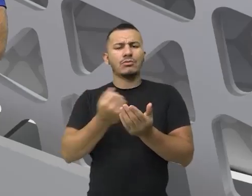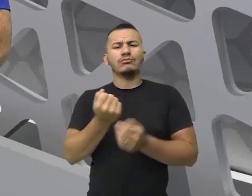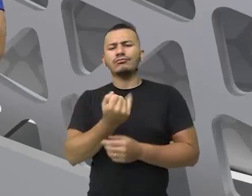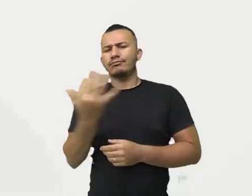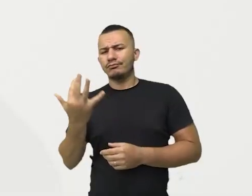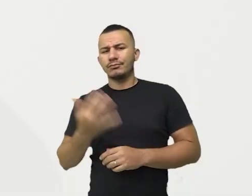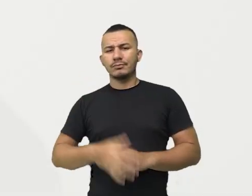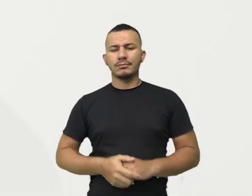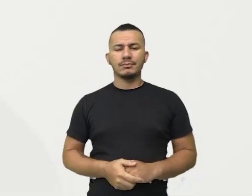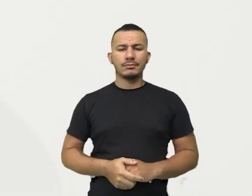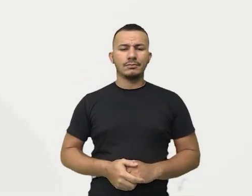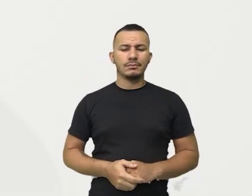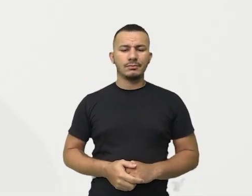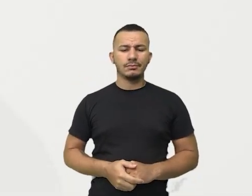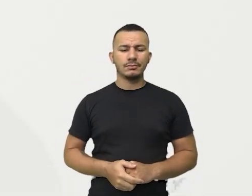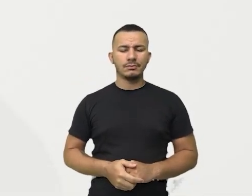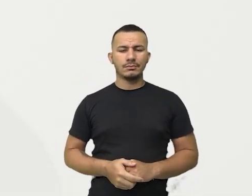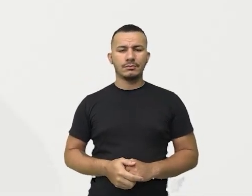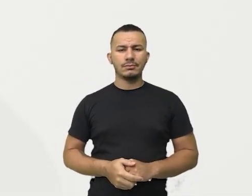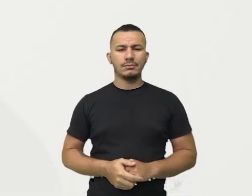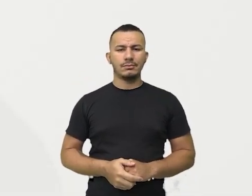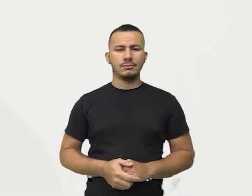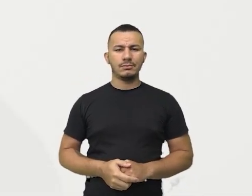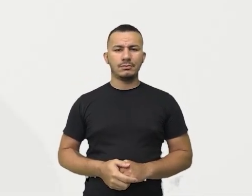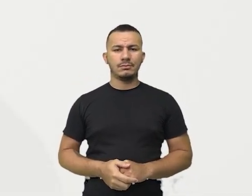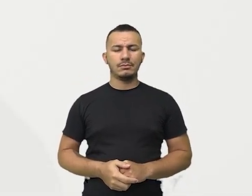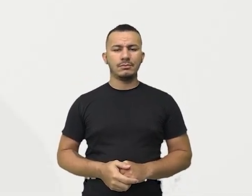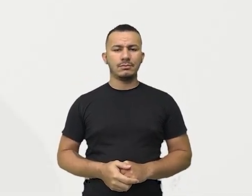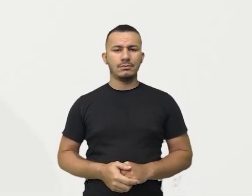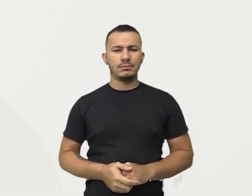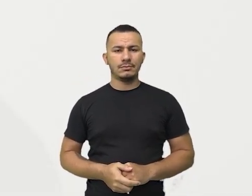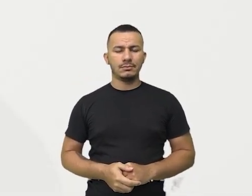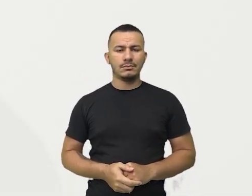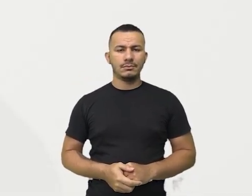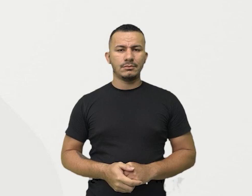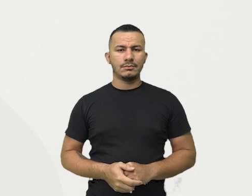tela. Vejam só.